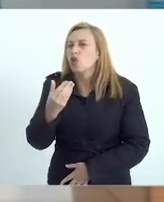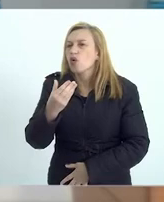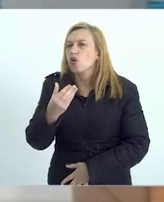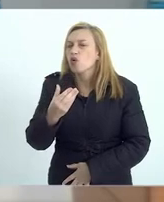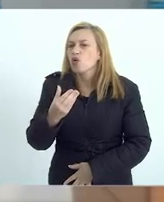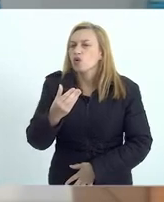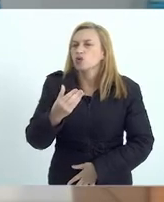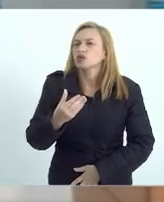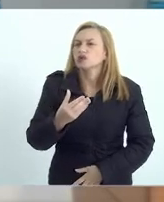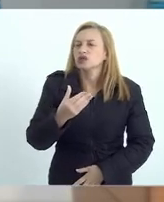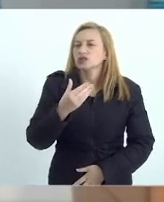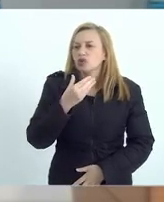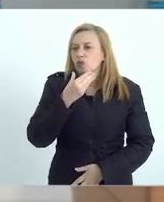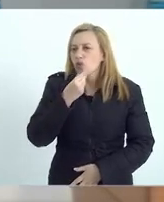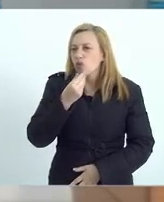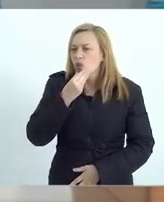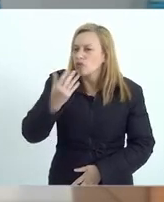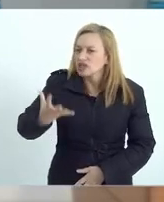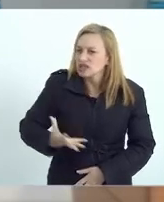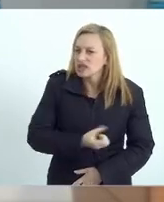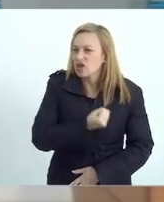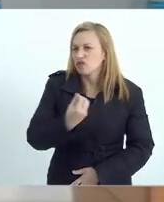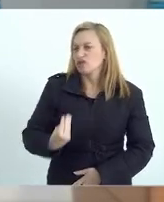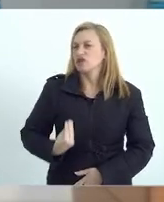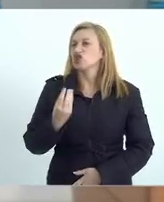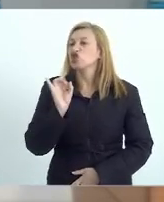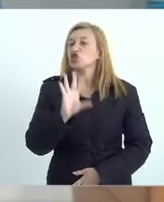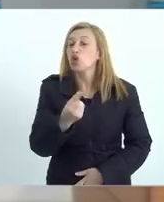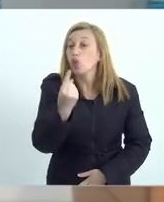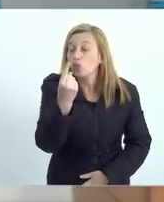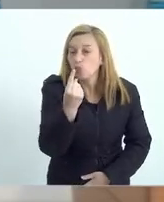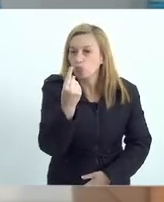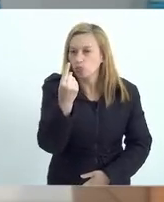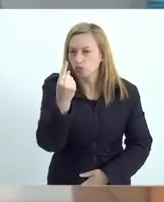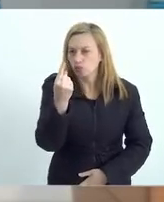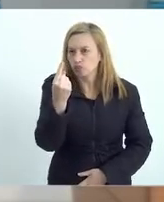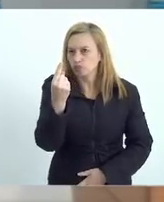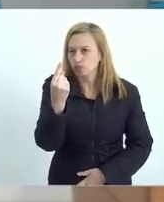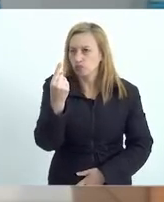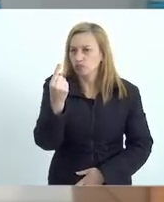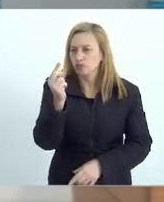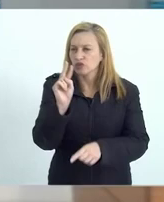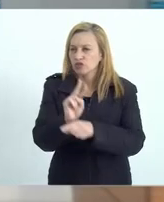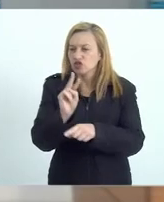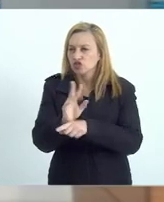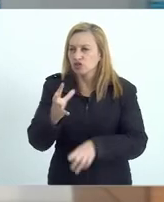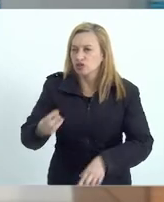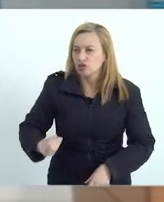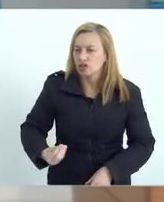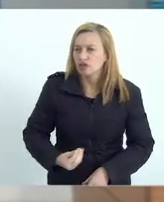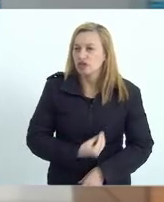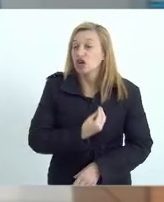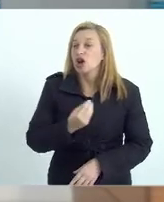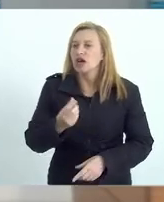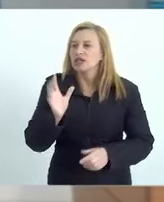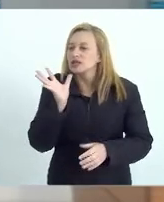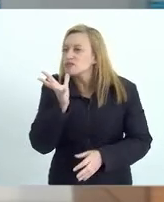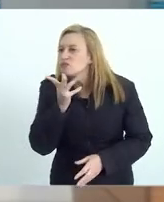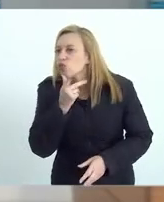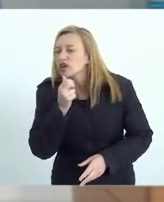Lopes Mendes que fica atrás da Ilha Grande quem vem de Angra dos Reis só tem um guarda vida o guarda vida demora 5 horas para